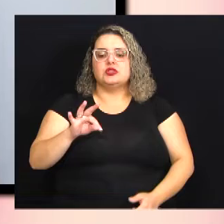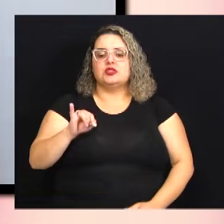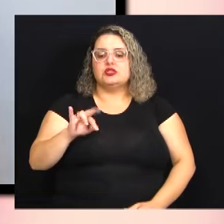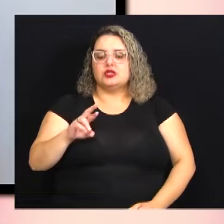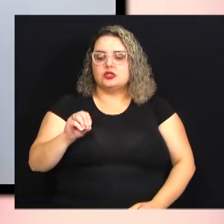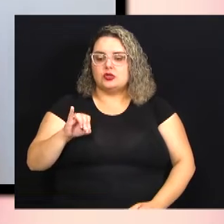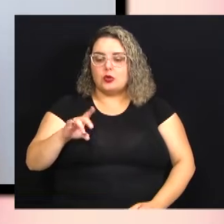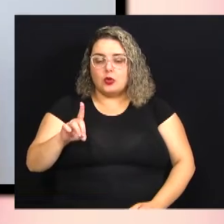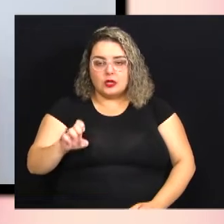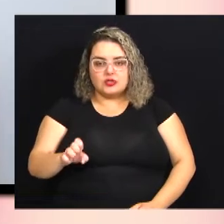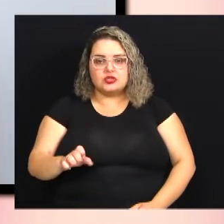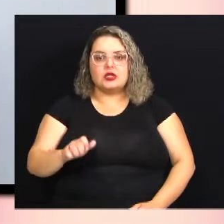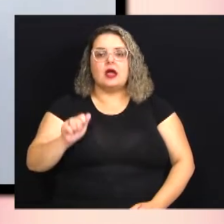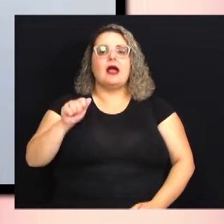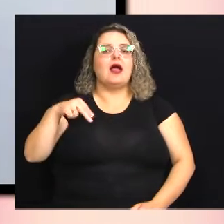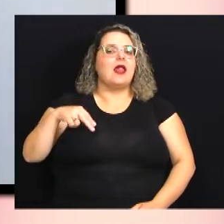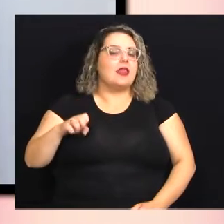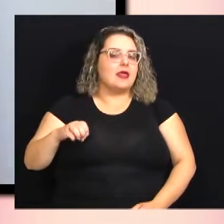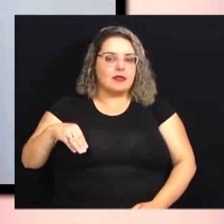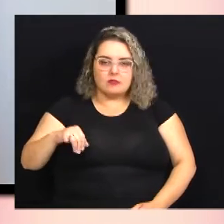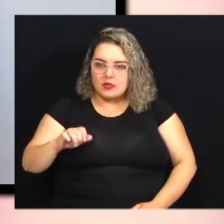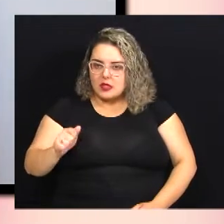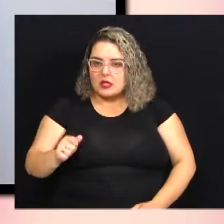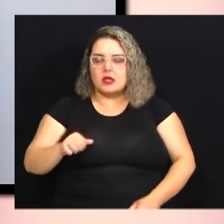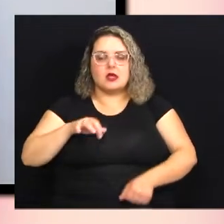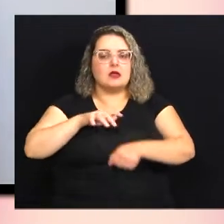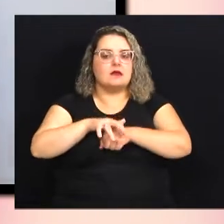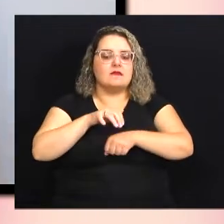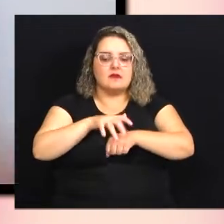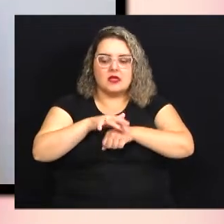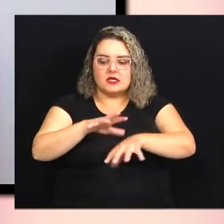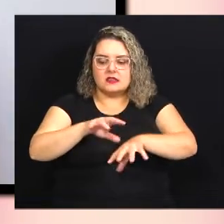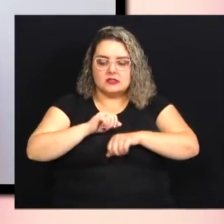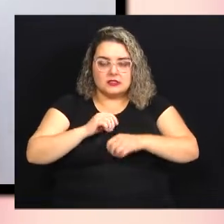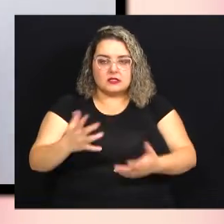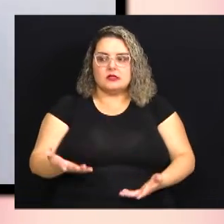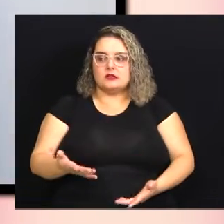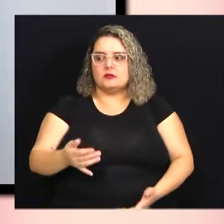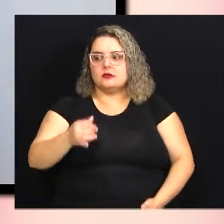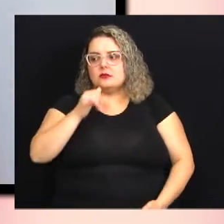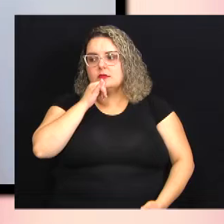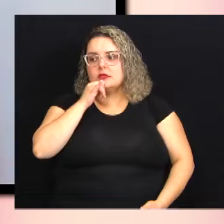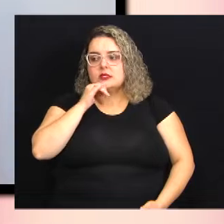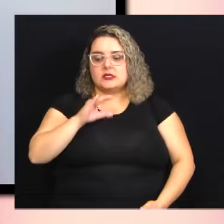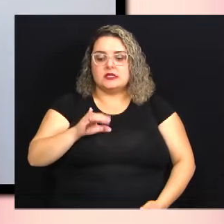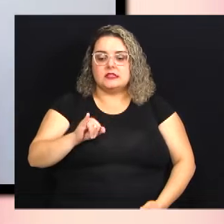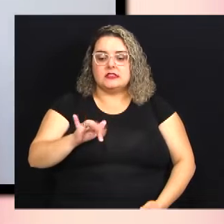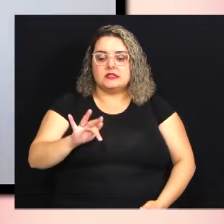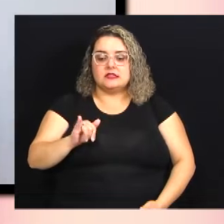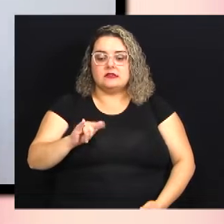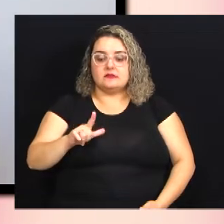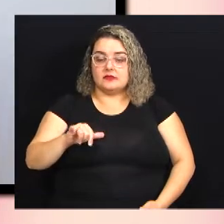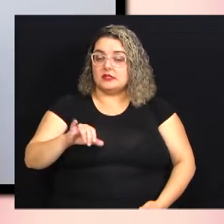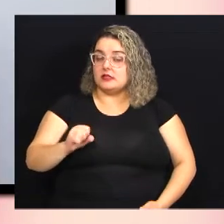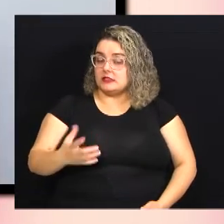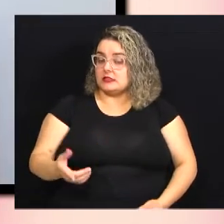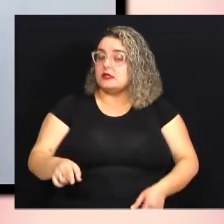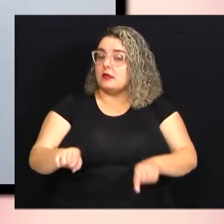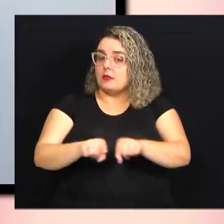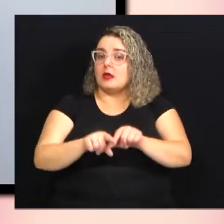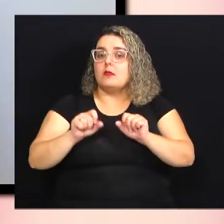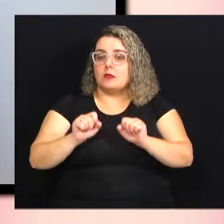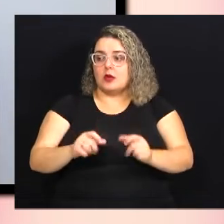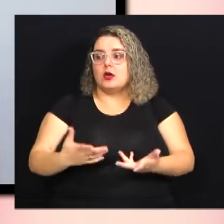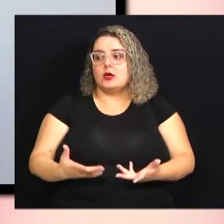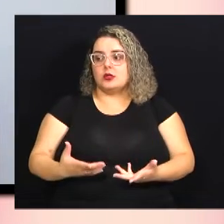anemia, um quadro infeccioso, Por exemplo, sífilis, Tudo isso também pode